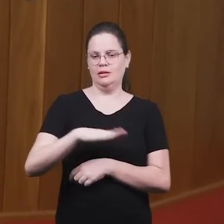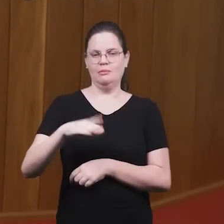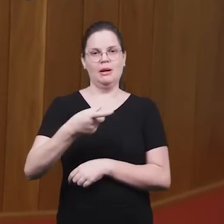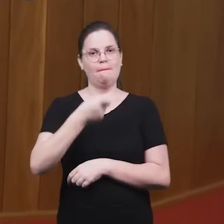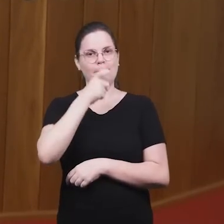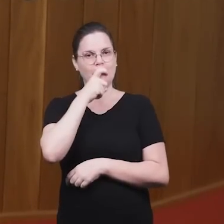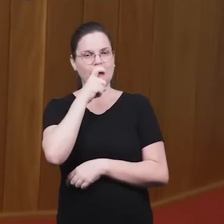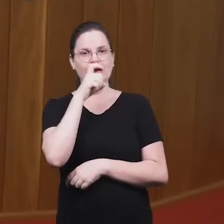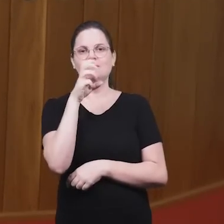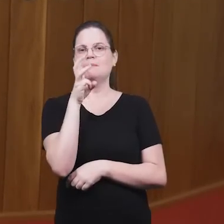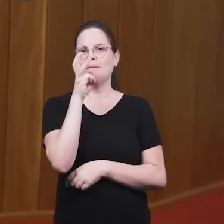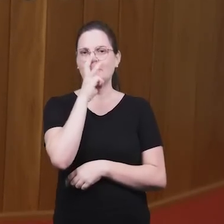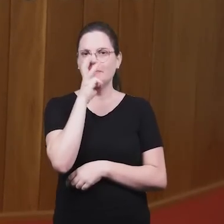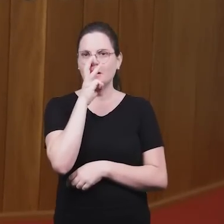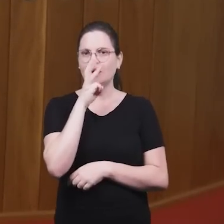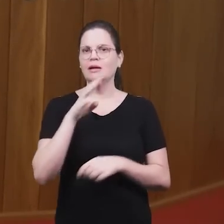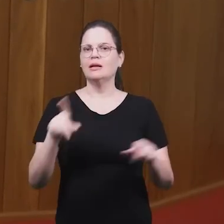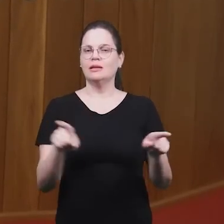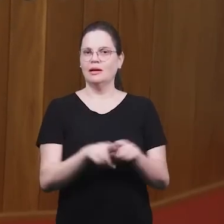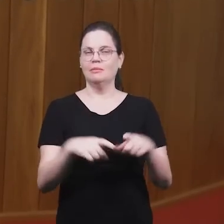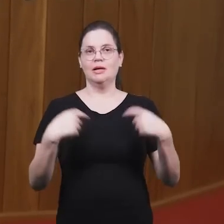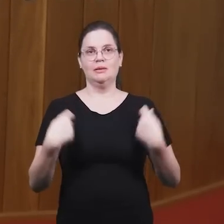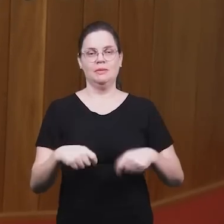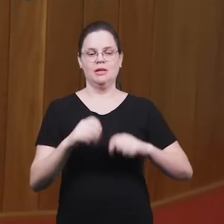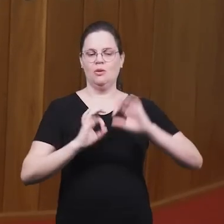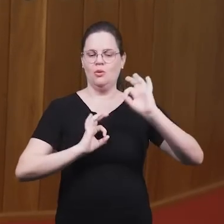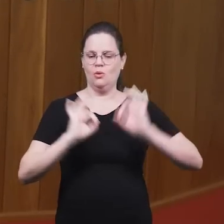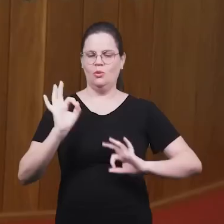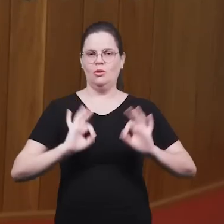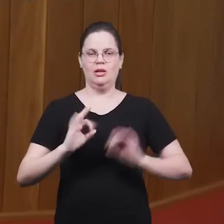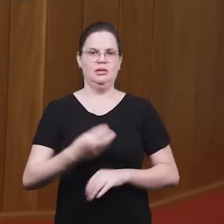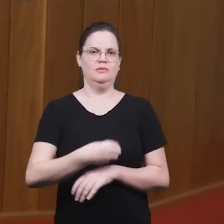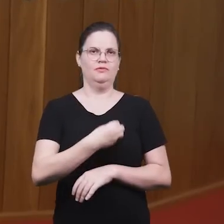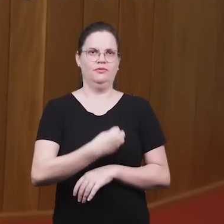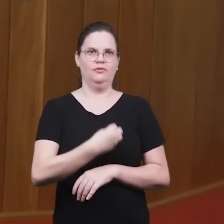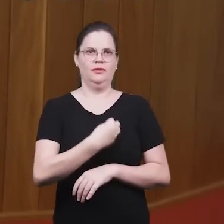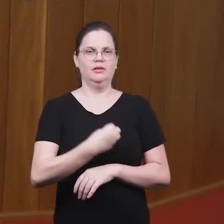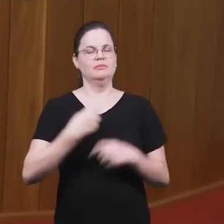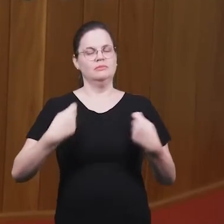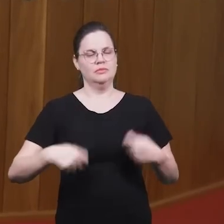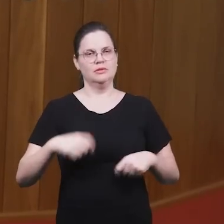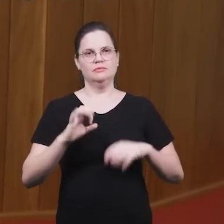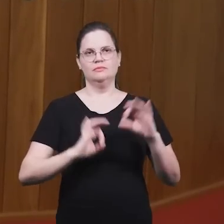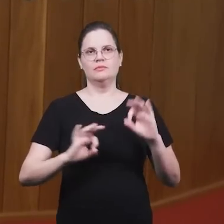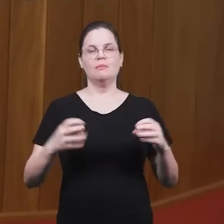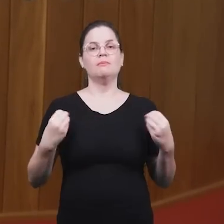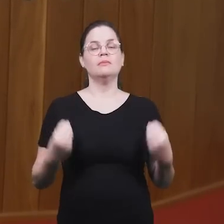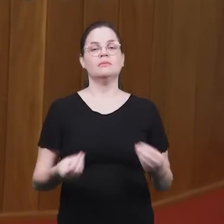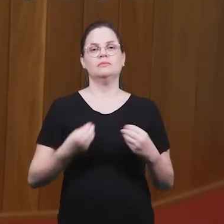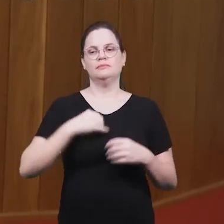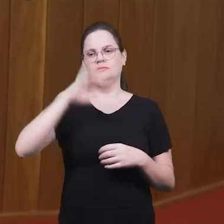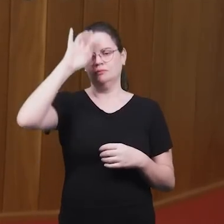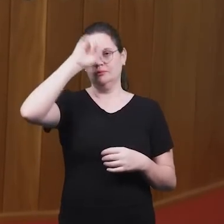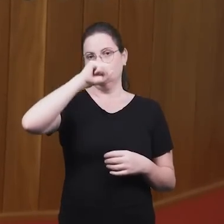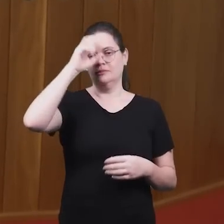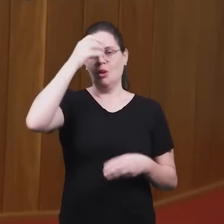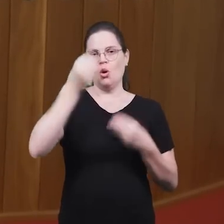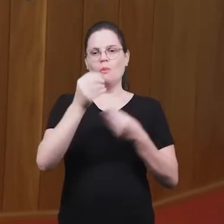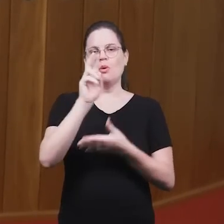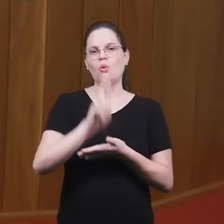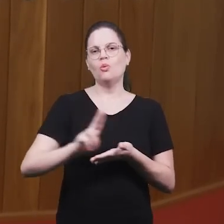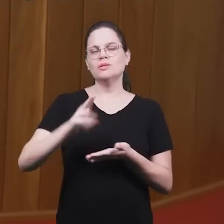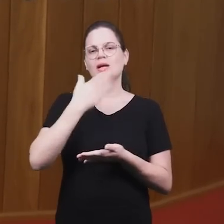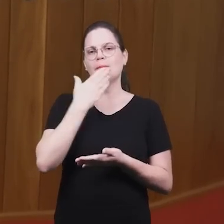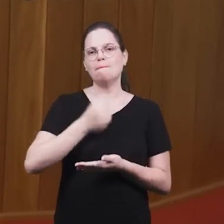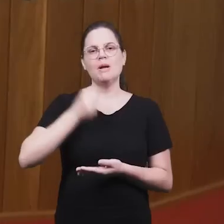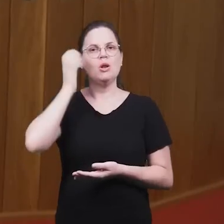as mamães, nós precisamos organizar a nossa vida para aprendermos a usar